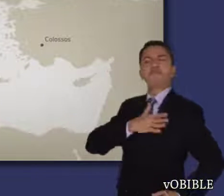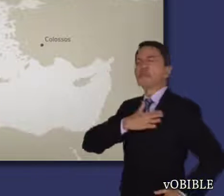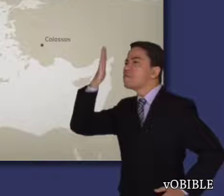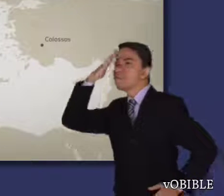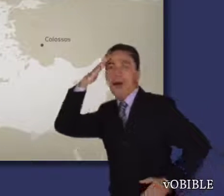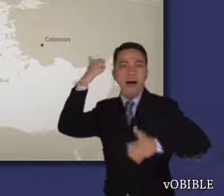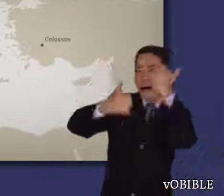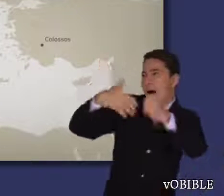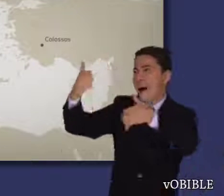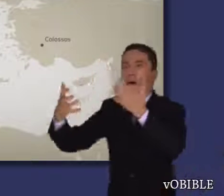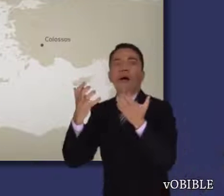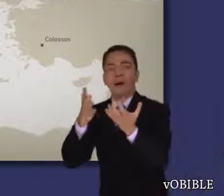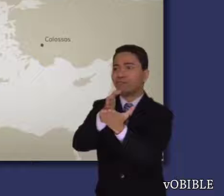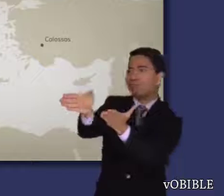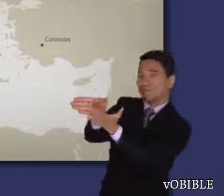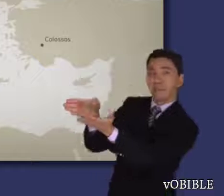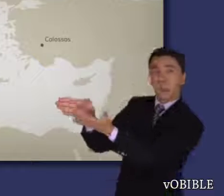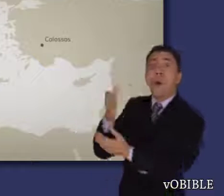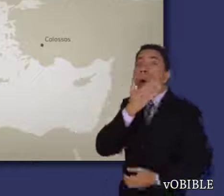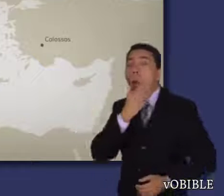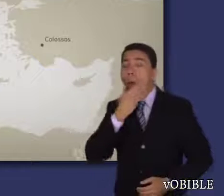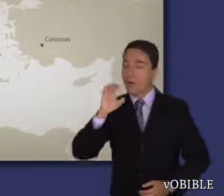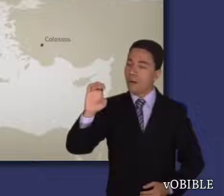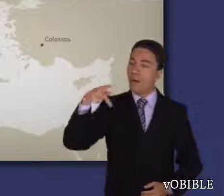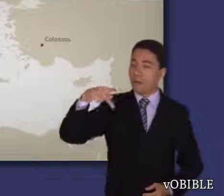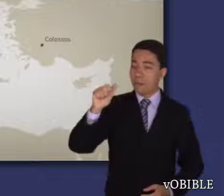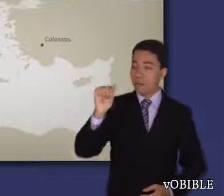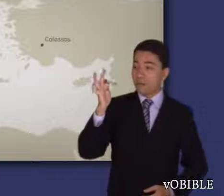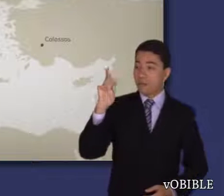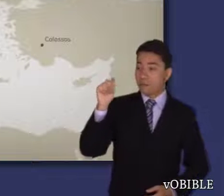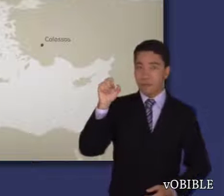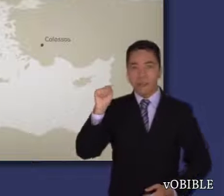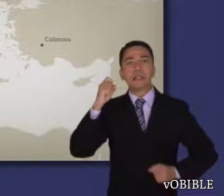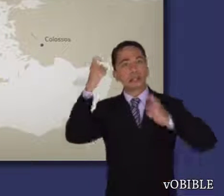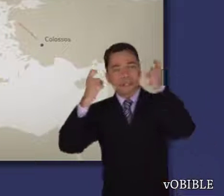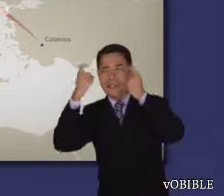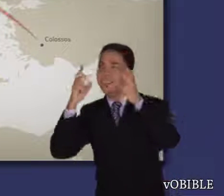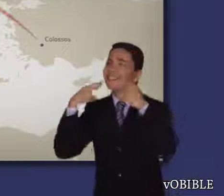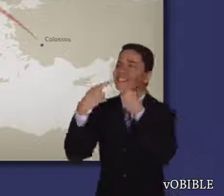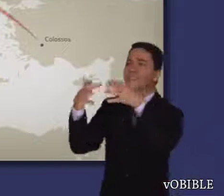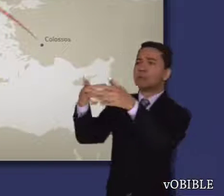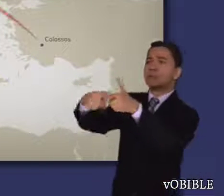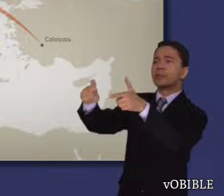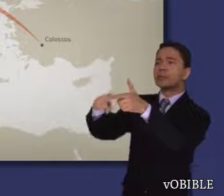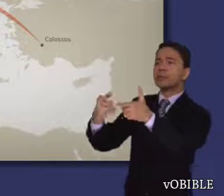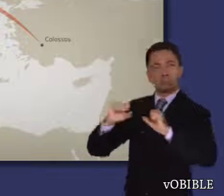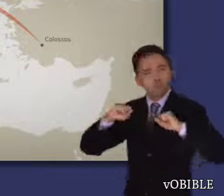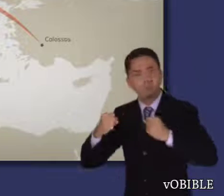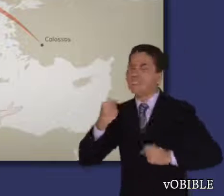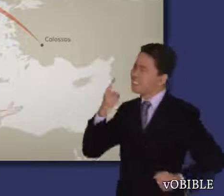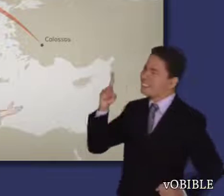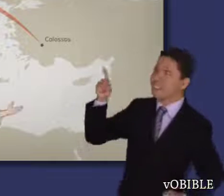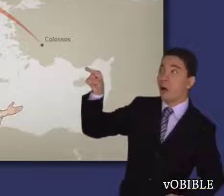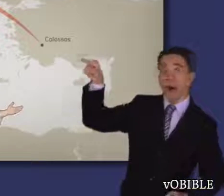falsos instrutores tentaram desencaminhar os cristãos em Colossos, com filosofias e ideias enganosas. Epáfras fez uma